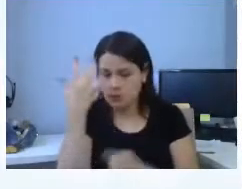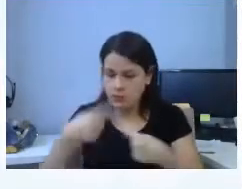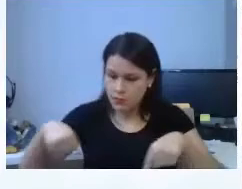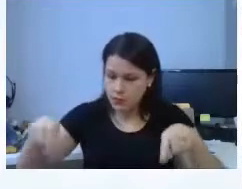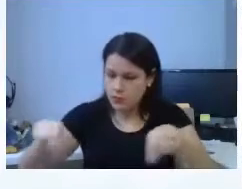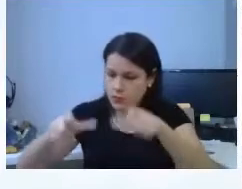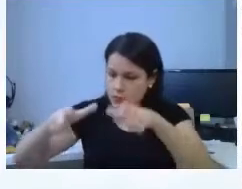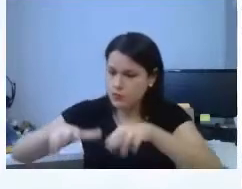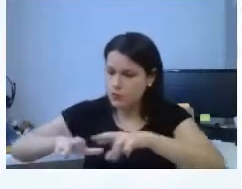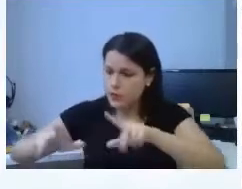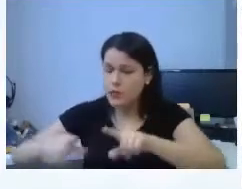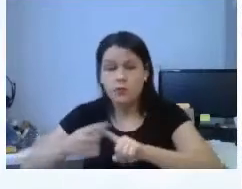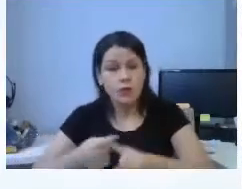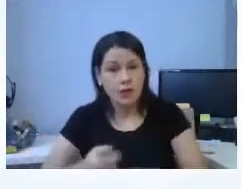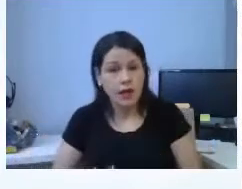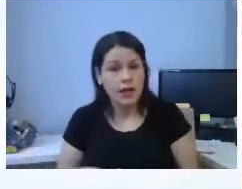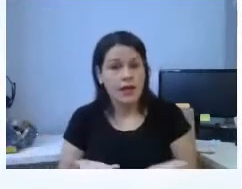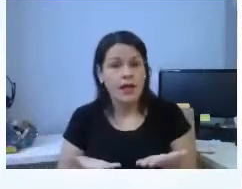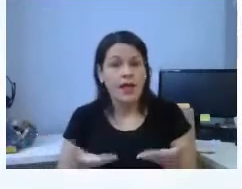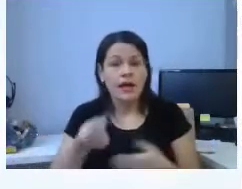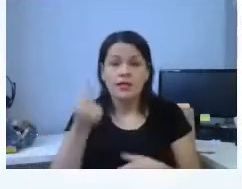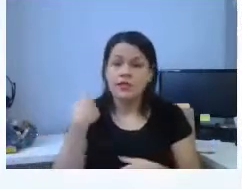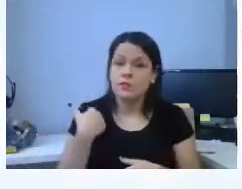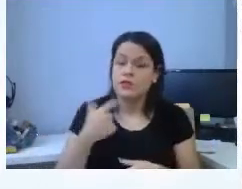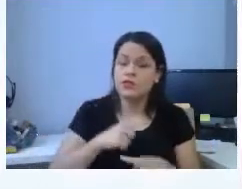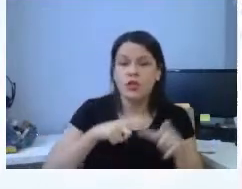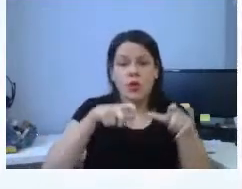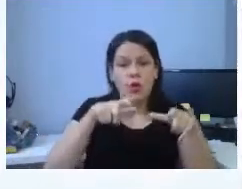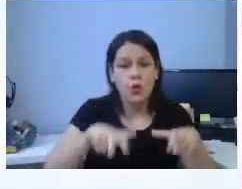sai de um local onde tem até,